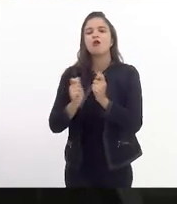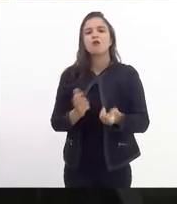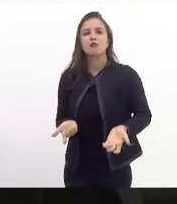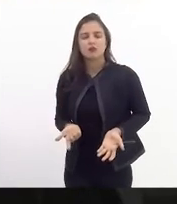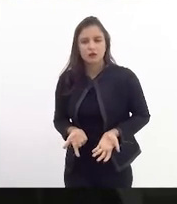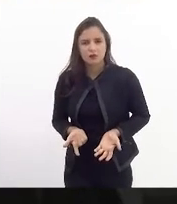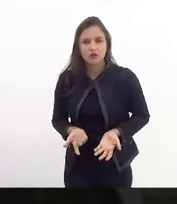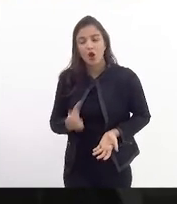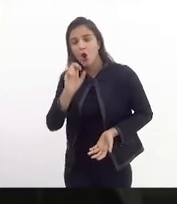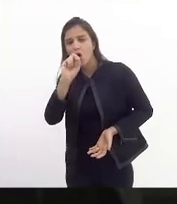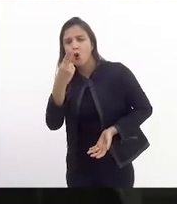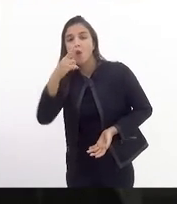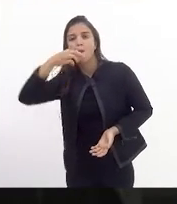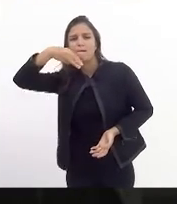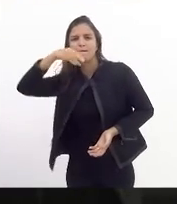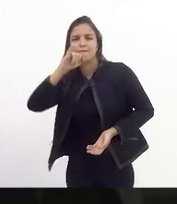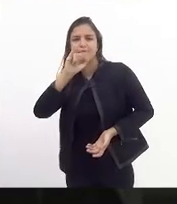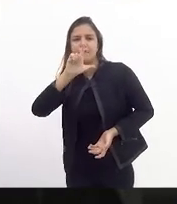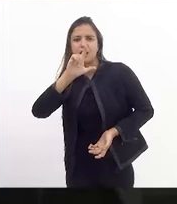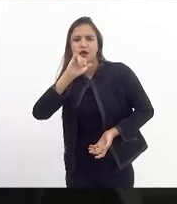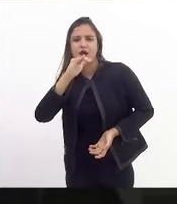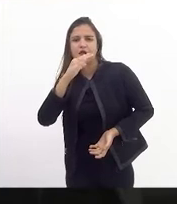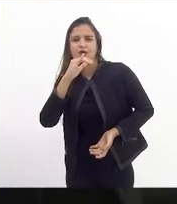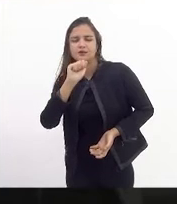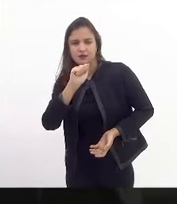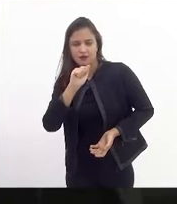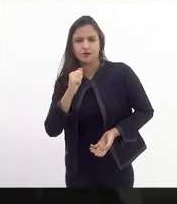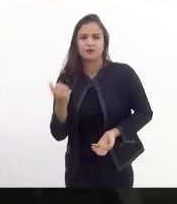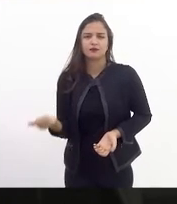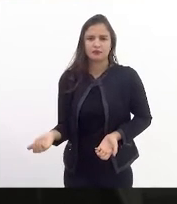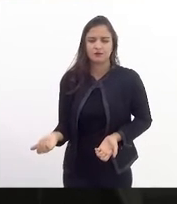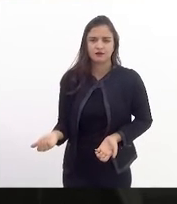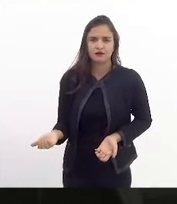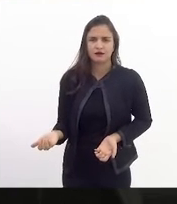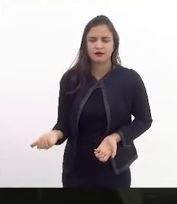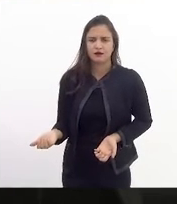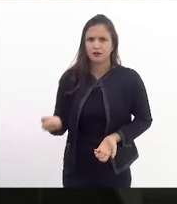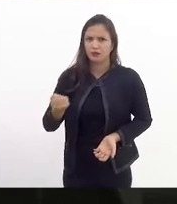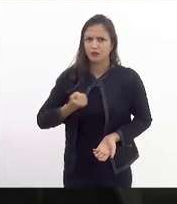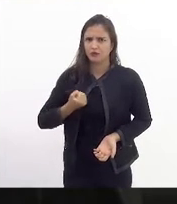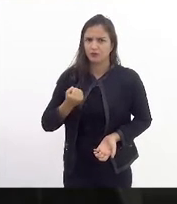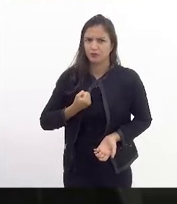pelas milícias. É um número territorial